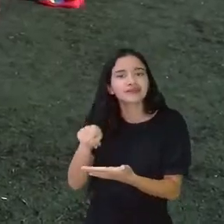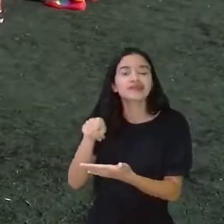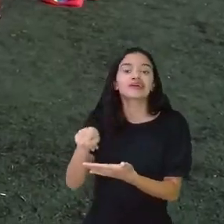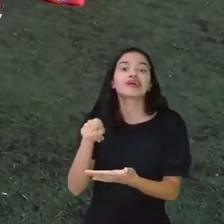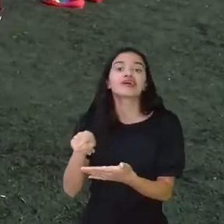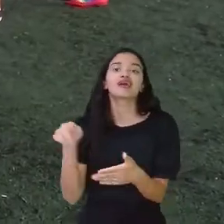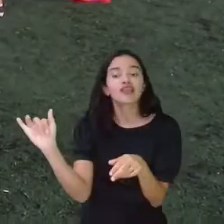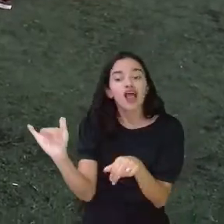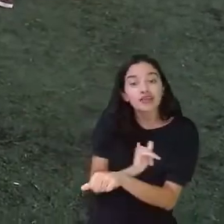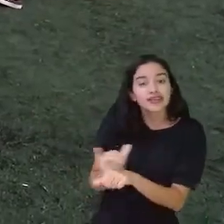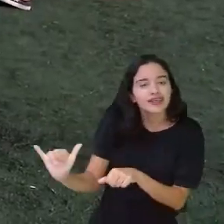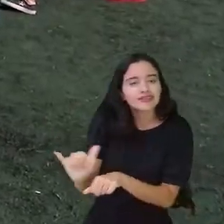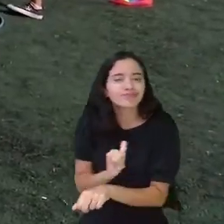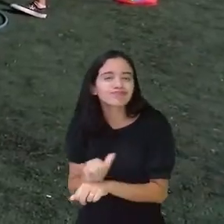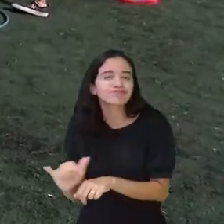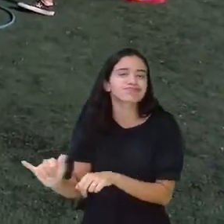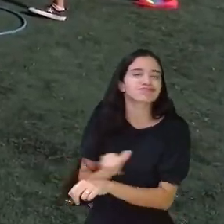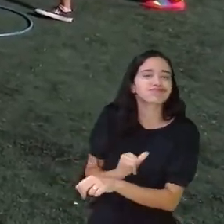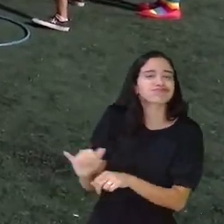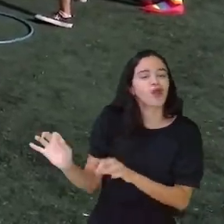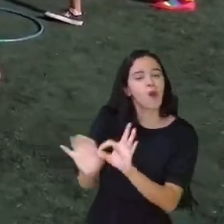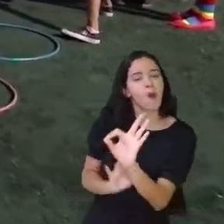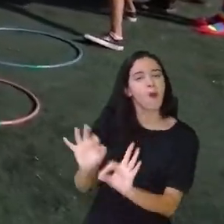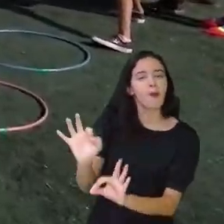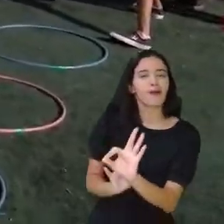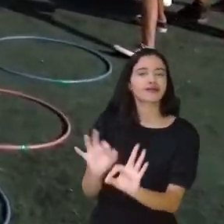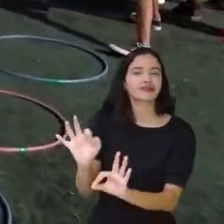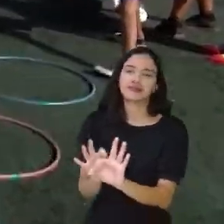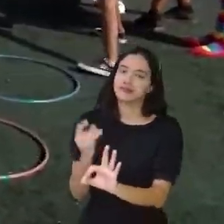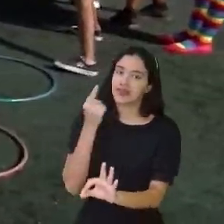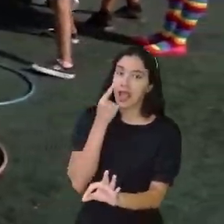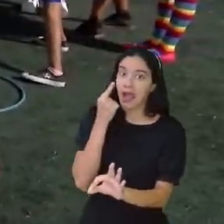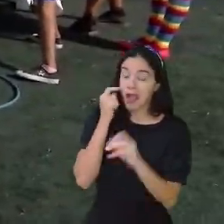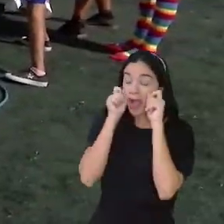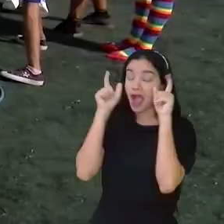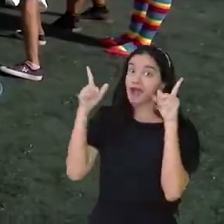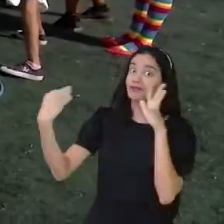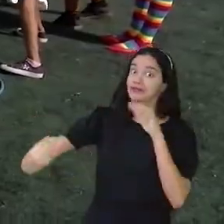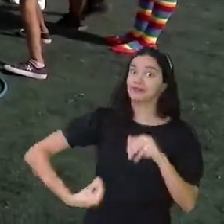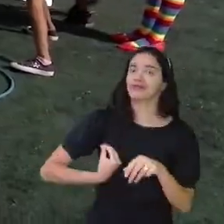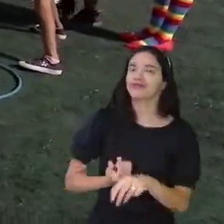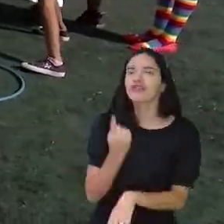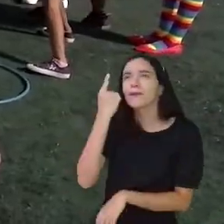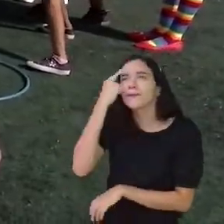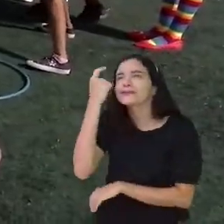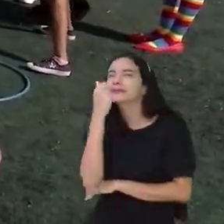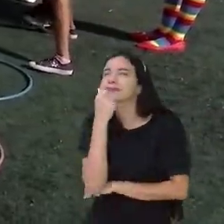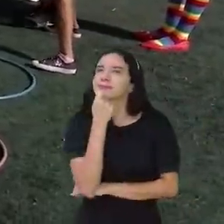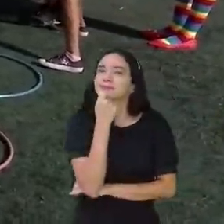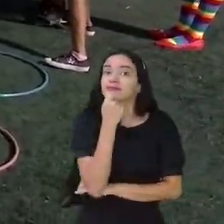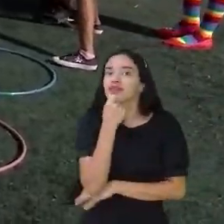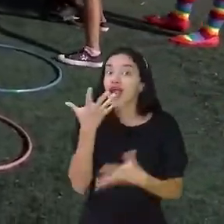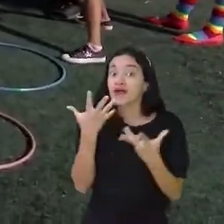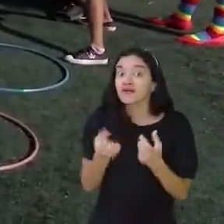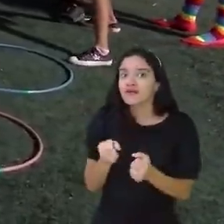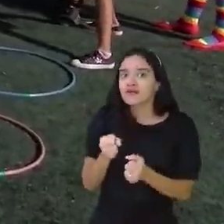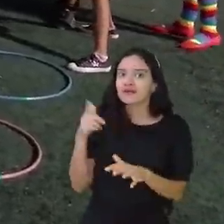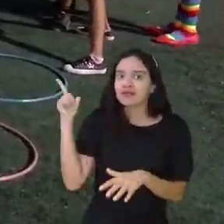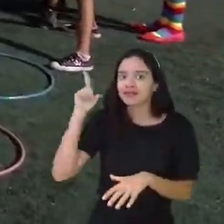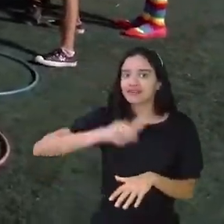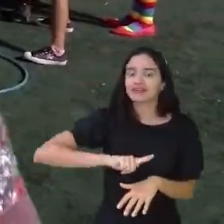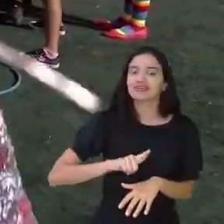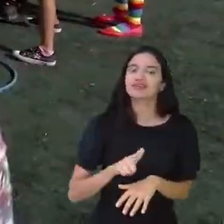estratégias ali eles agora acordado para a vida então pensando bora ver quem vai ganhar